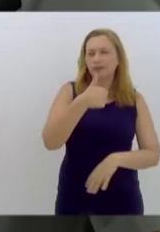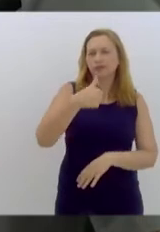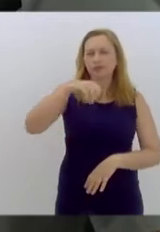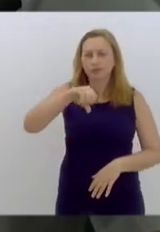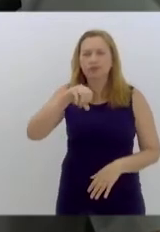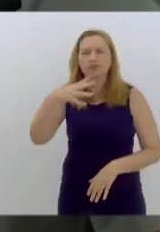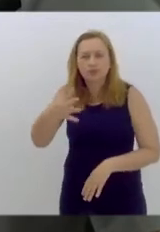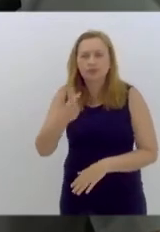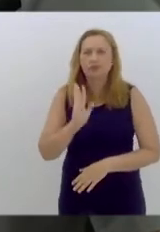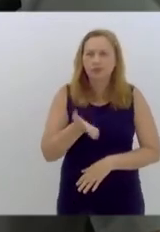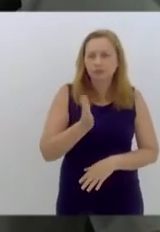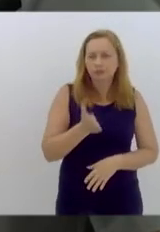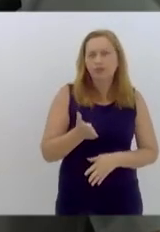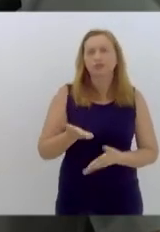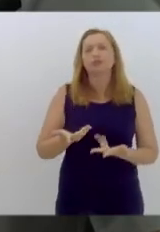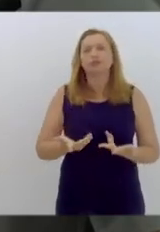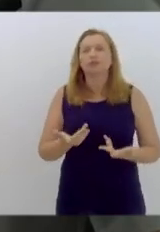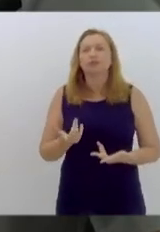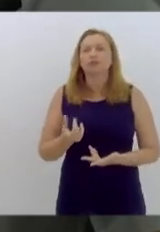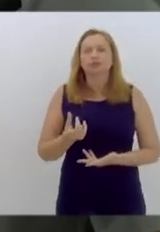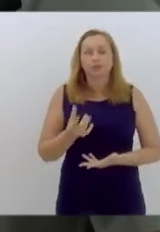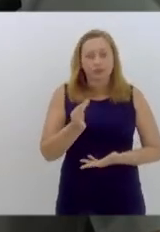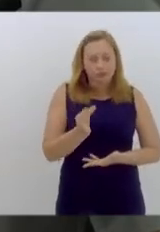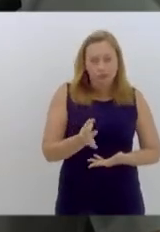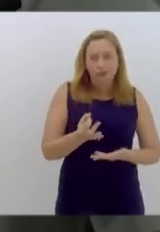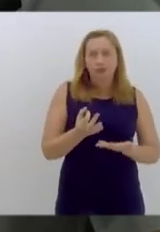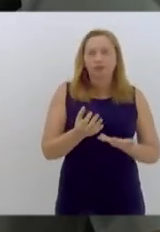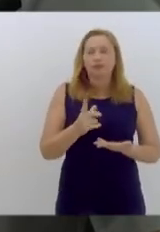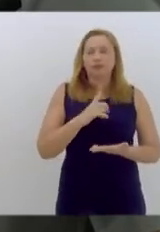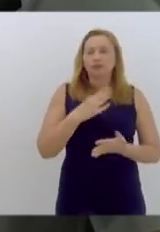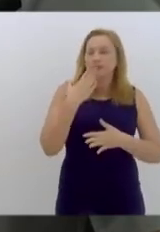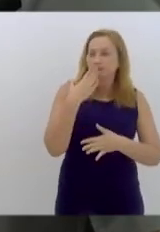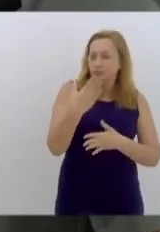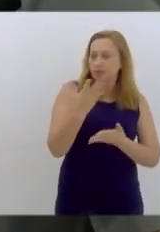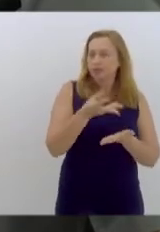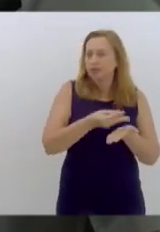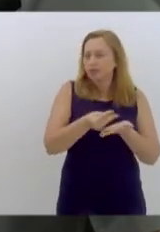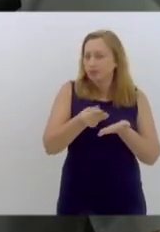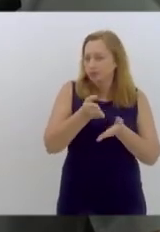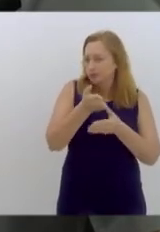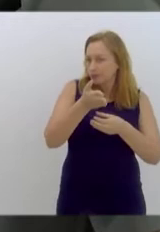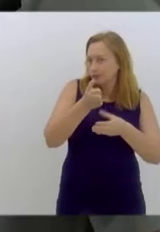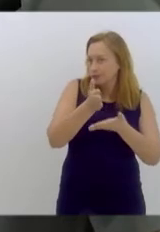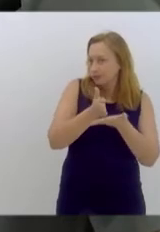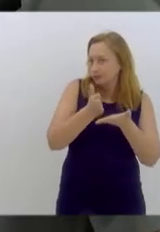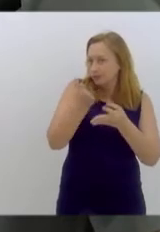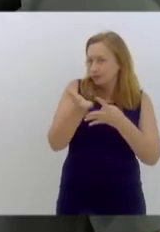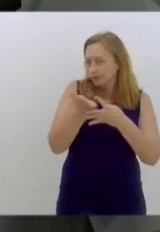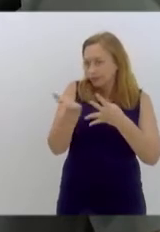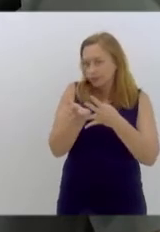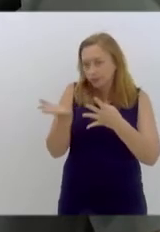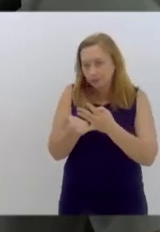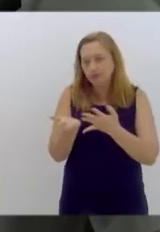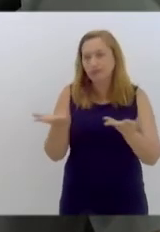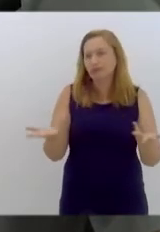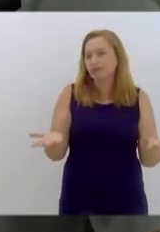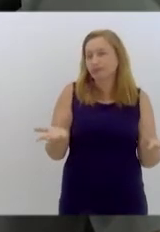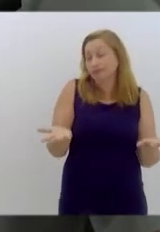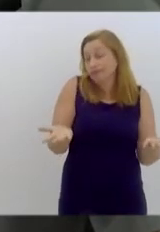a gente já está numa situação de desfinanciamento, ainda ter esse tipo de repartição é algo que pode acarretar